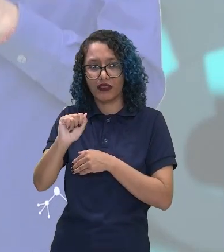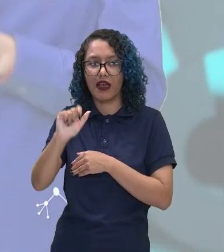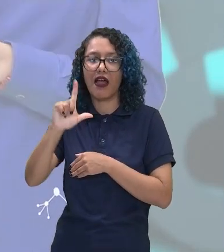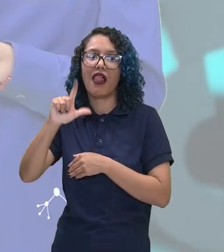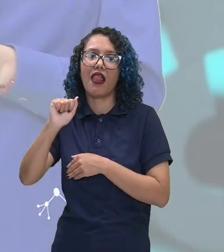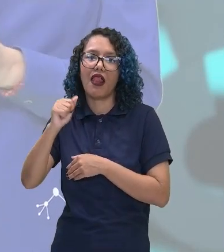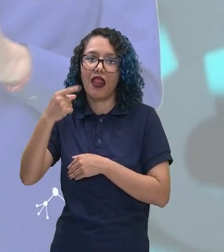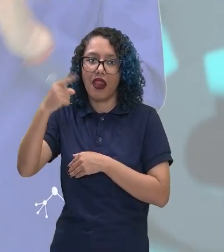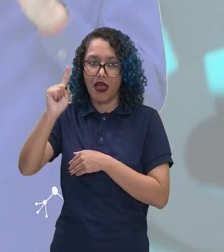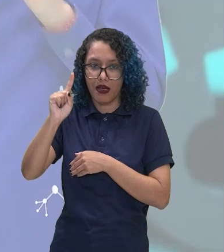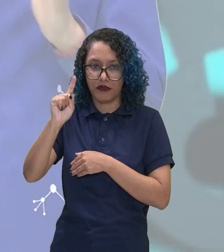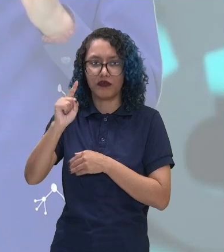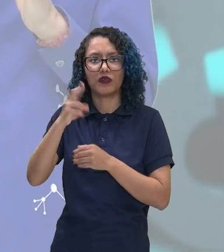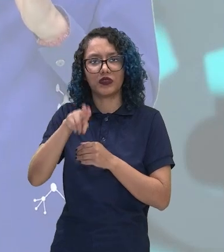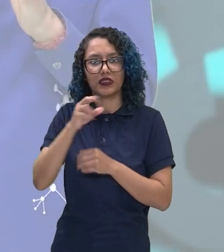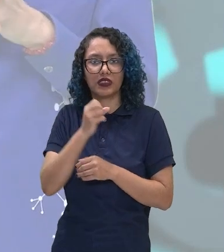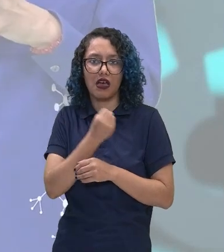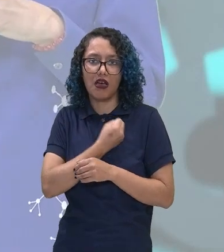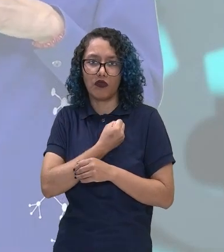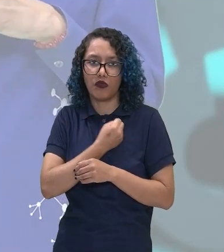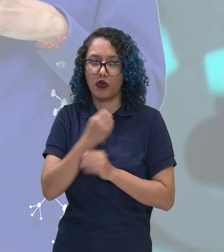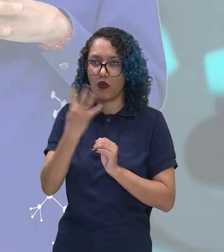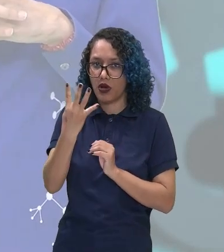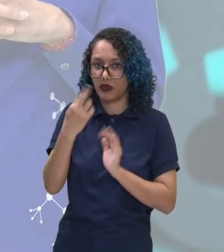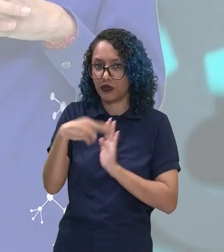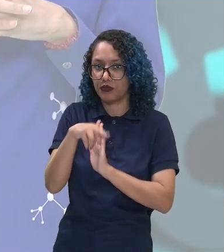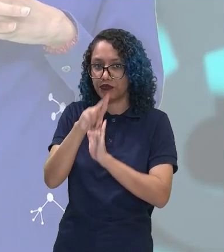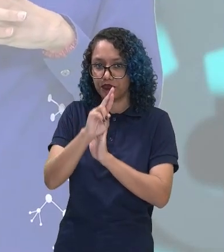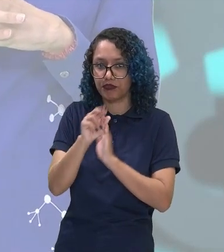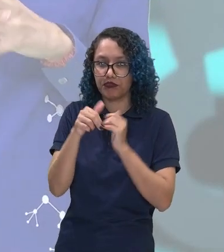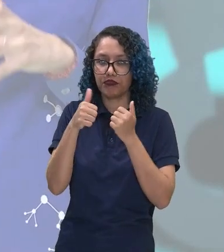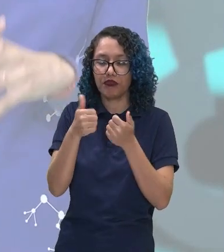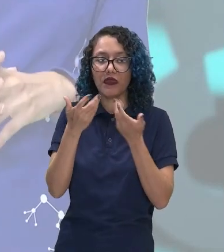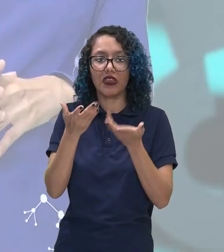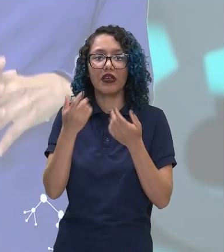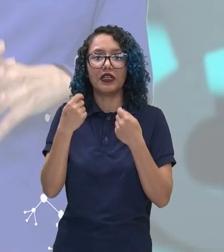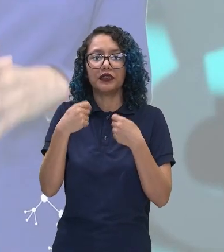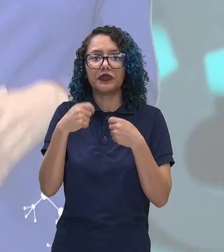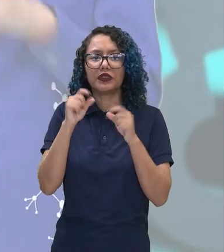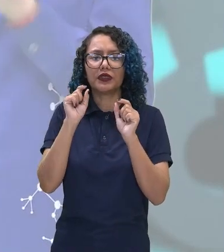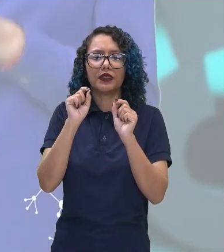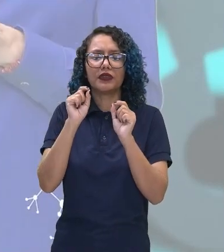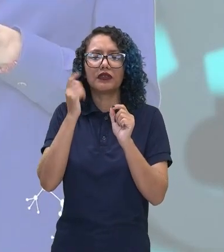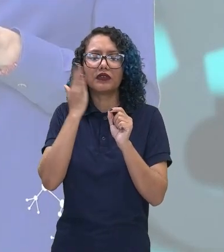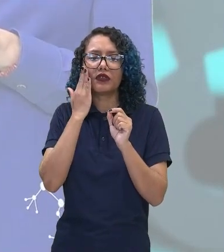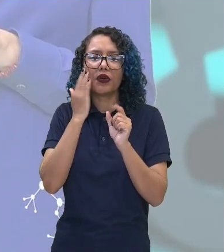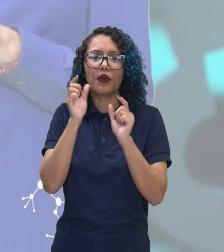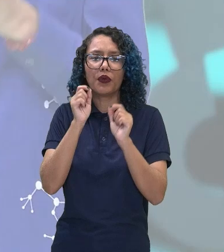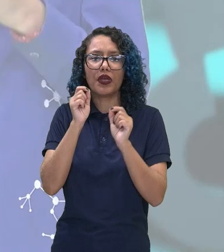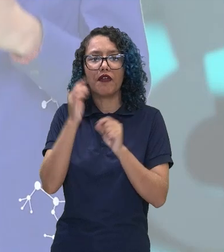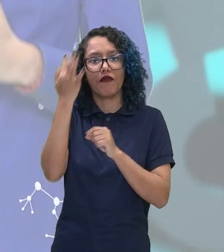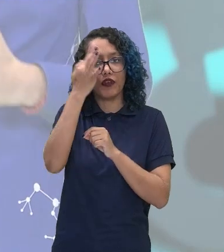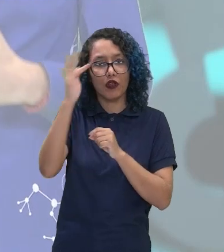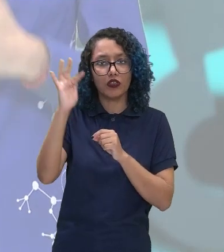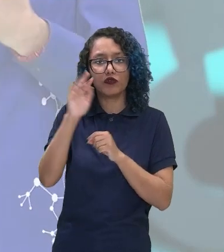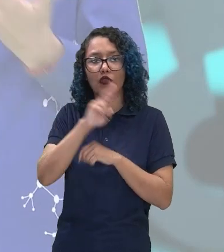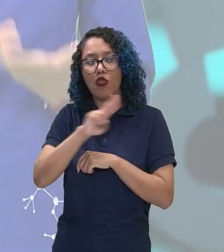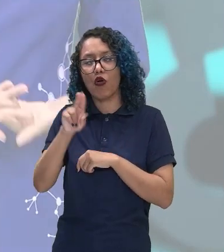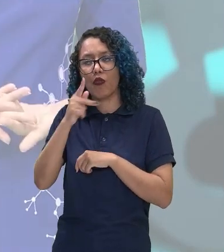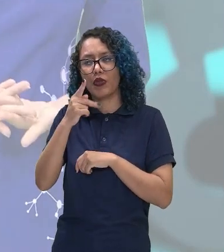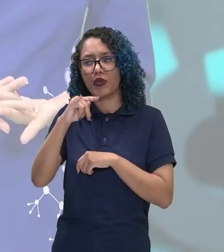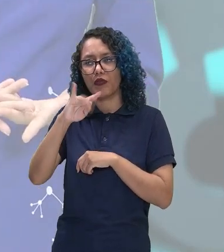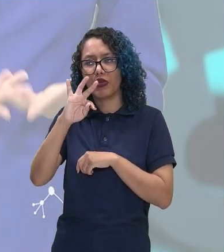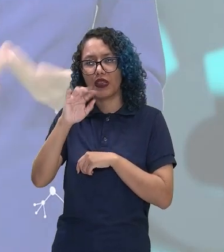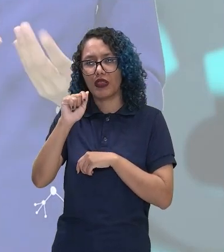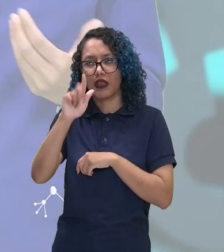número 4, para não se perder. E aqui a gente vai entender que um filósofo chamado Pitágoras, ele já